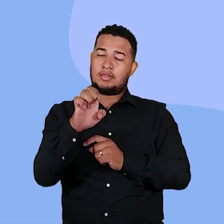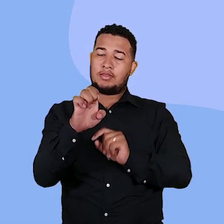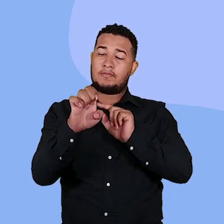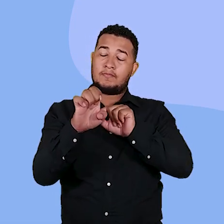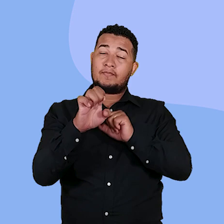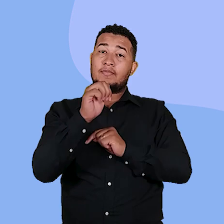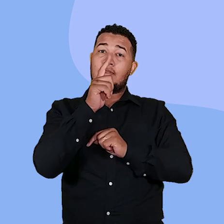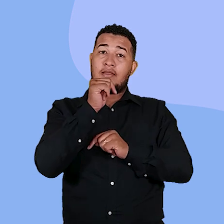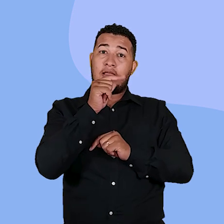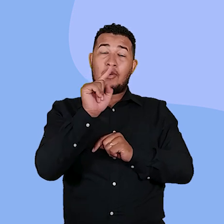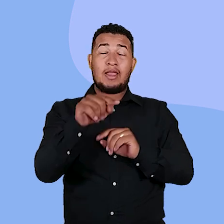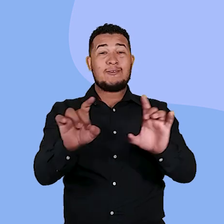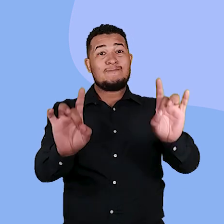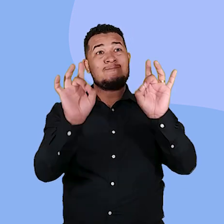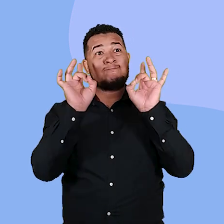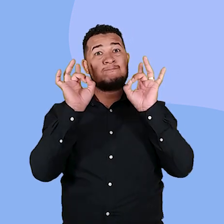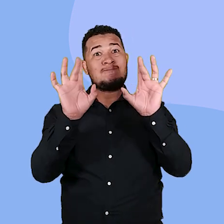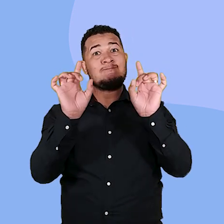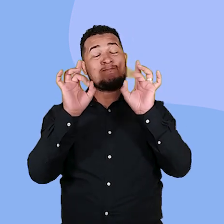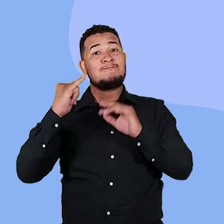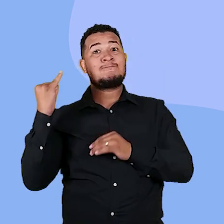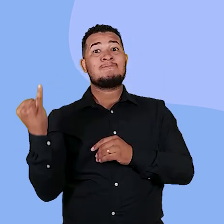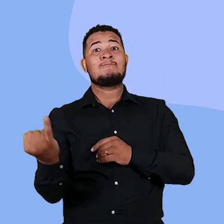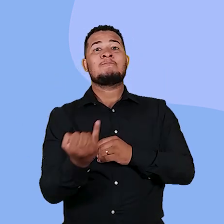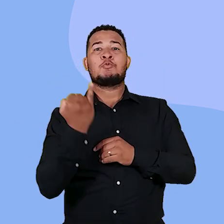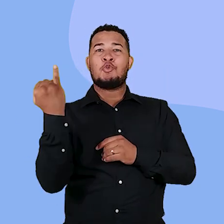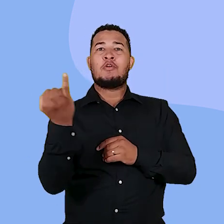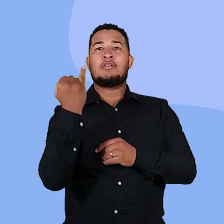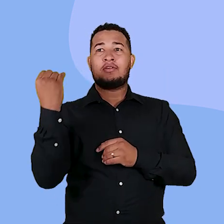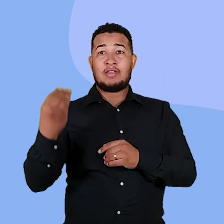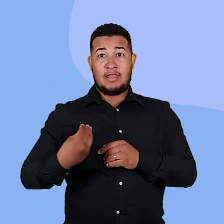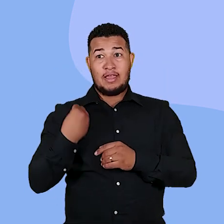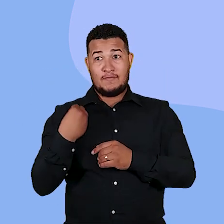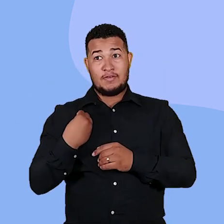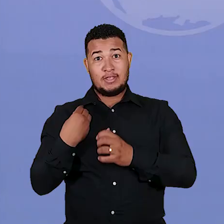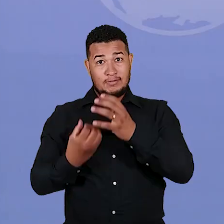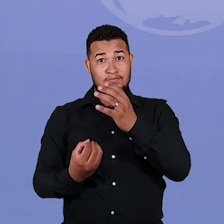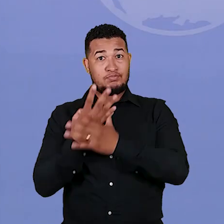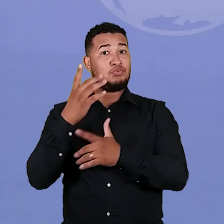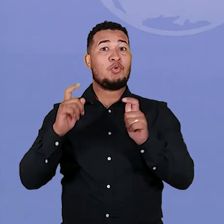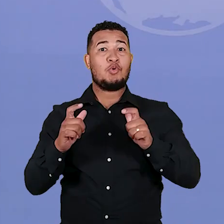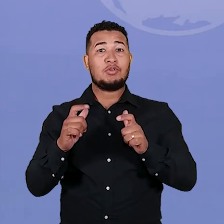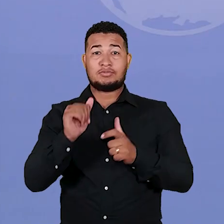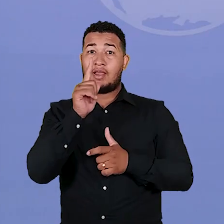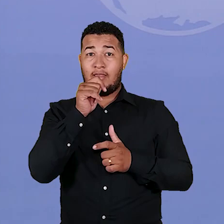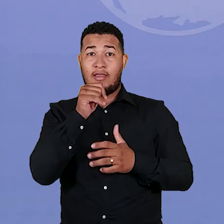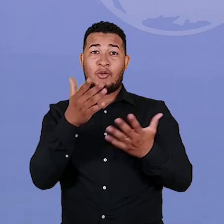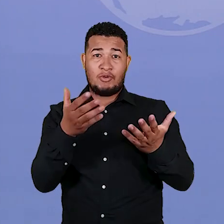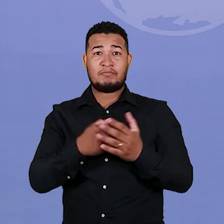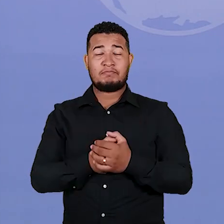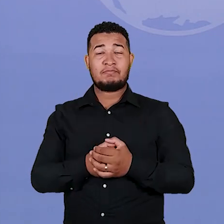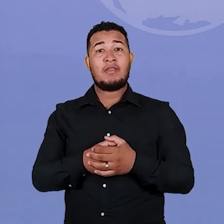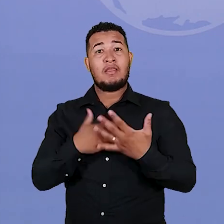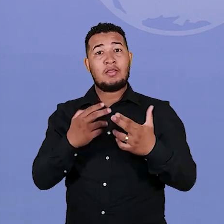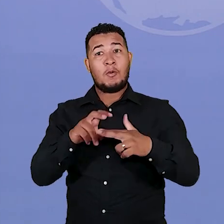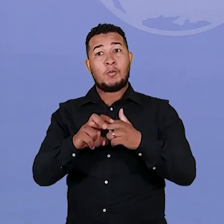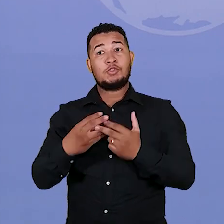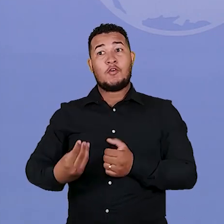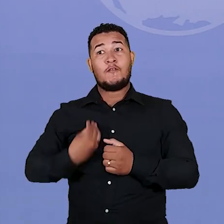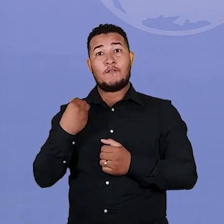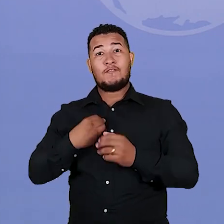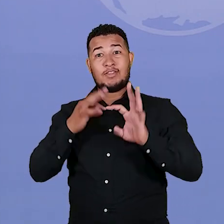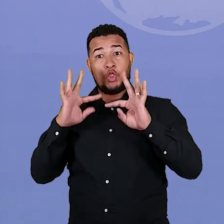né? A água, gente, ela é extremamente importante. A vida surgiu na água, né?